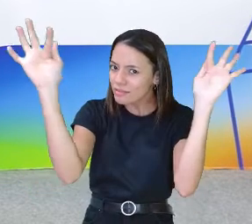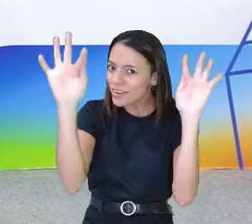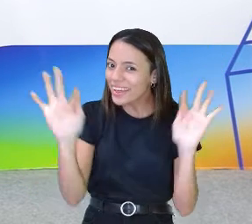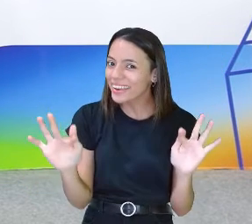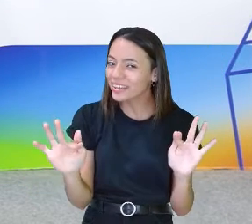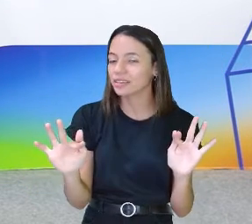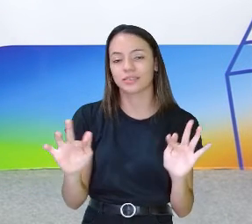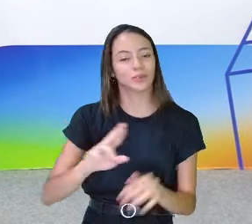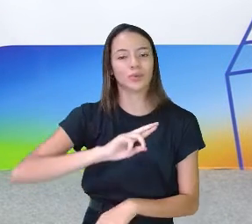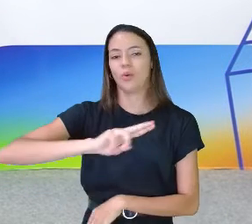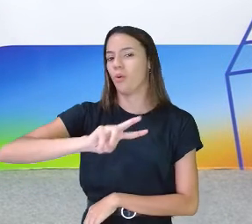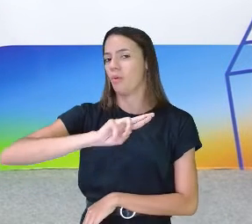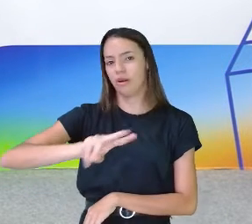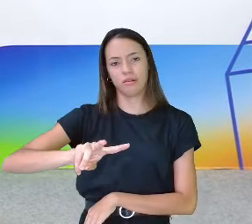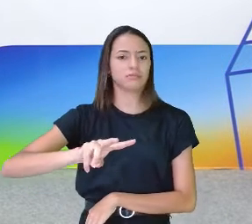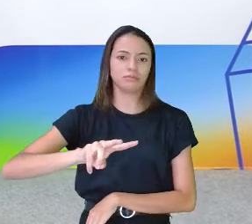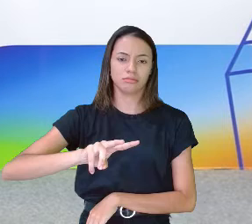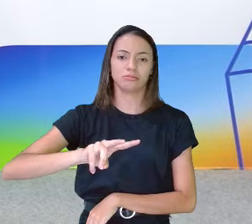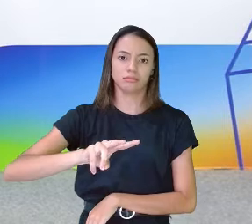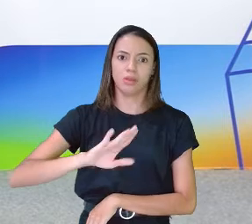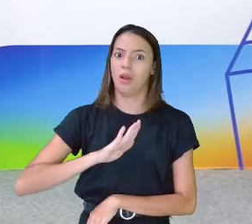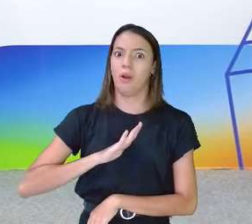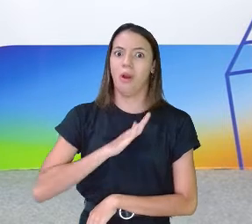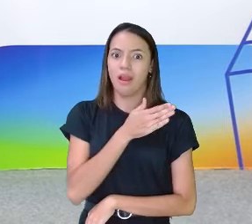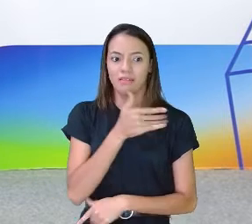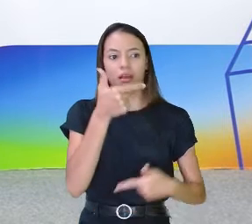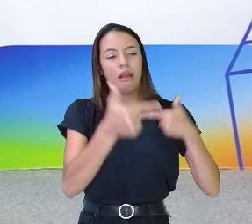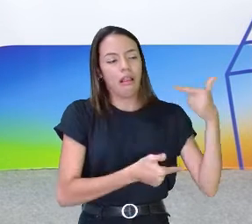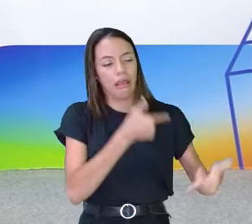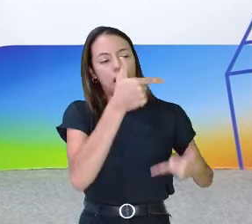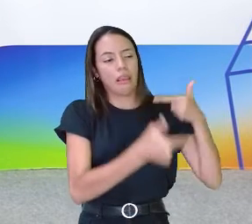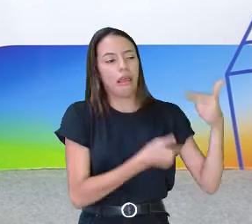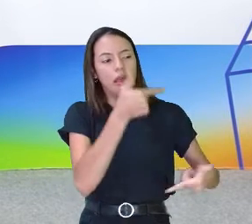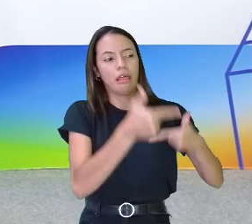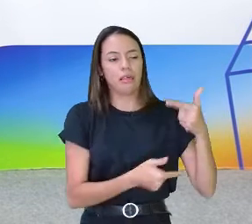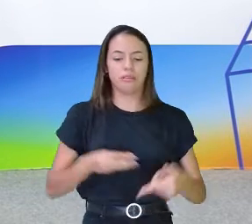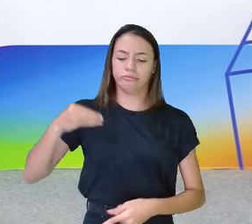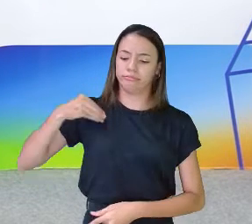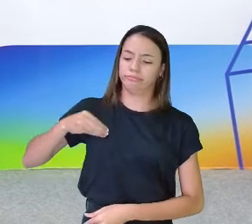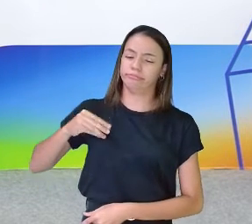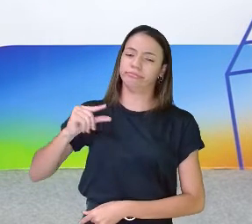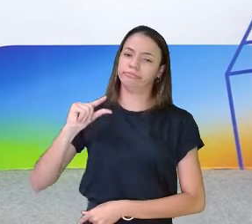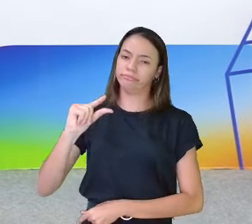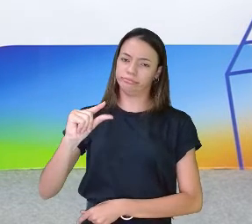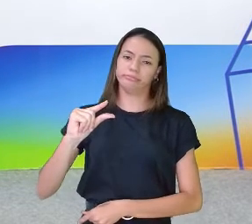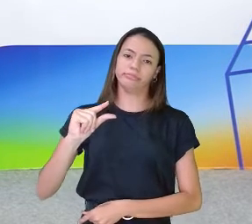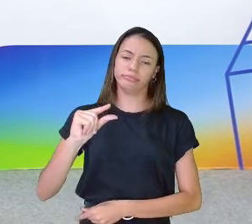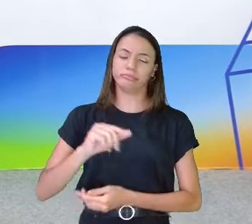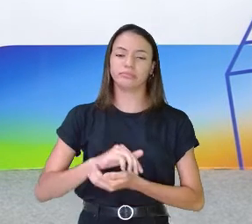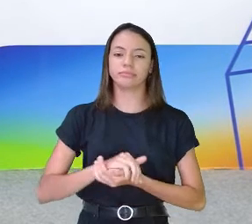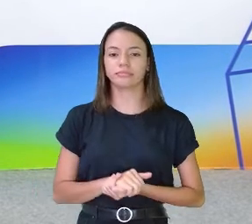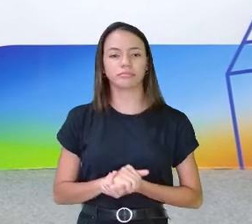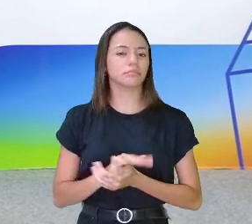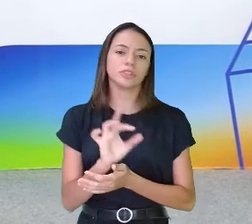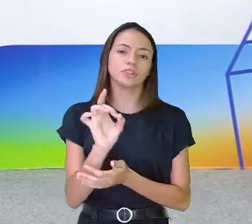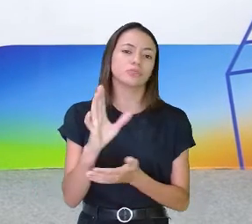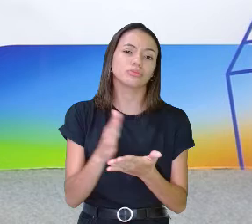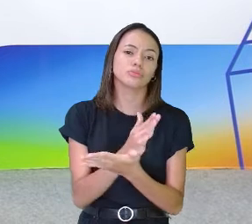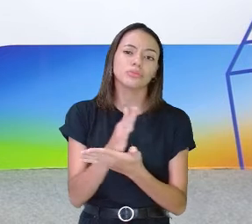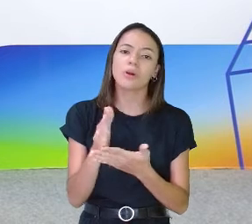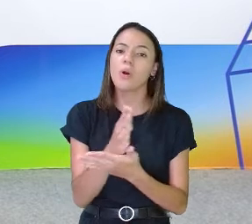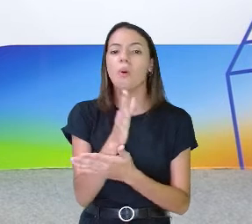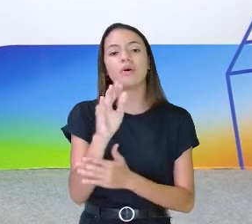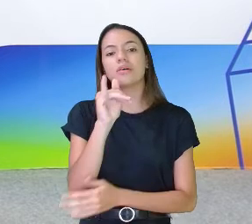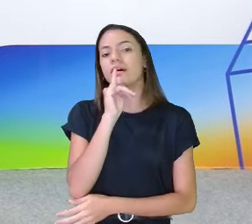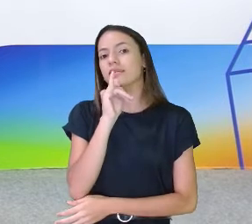do trabalhador brasileiro, não é isso? Trabalhar muito e receber pouco. Então, esses foram alguns exemplos para a gente